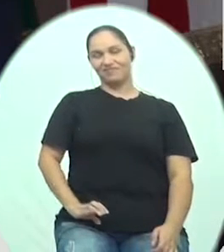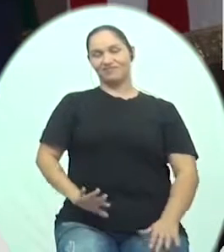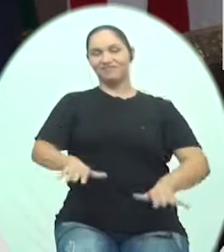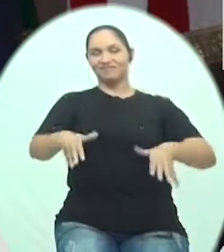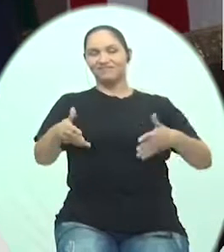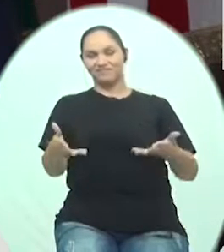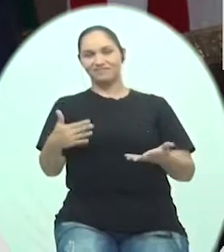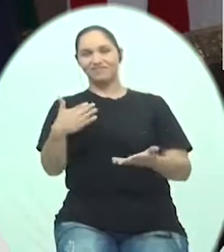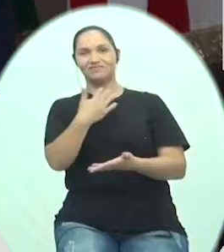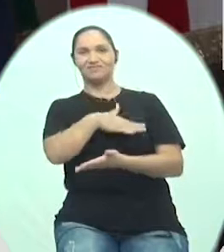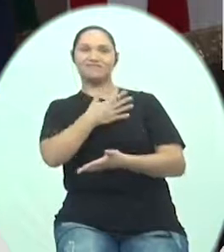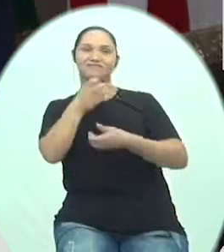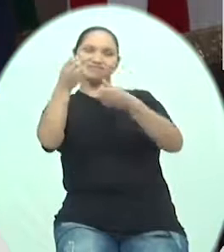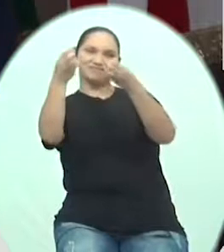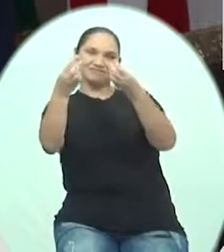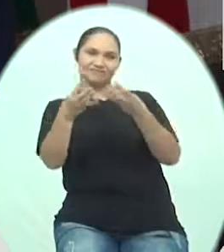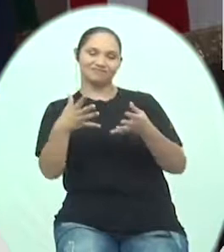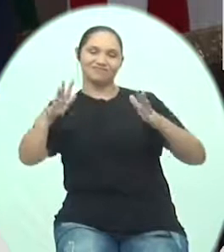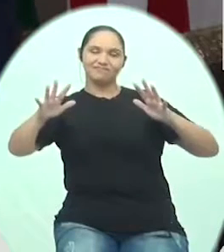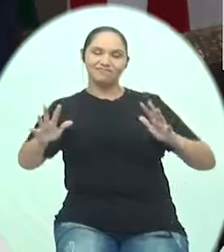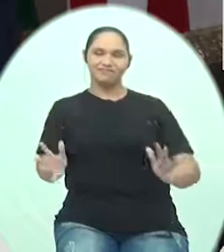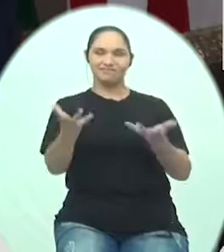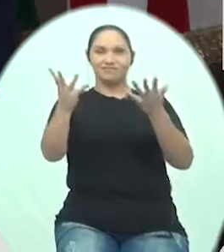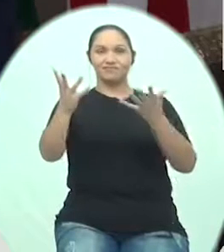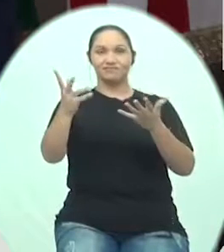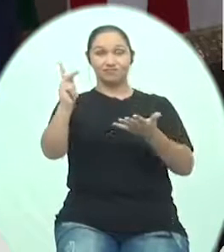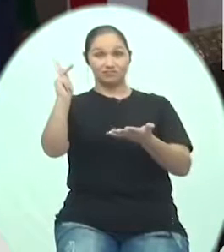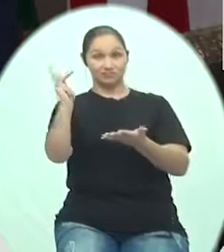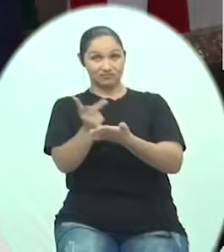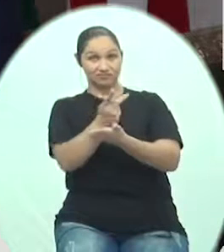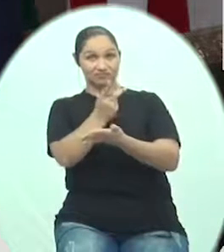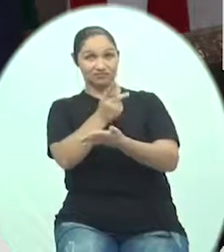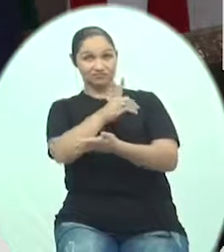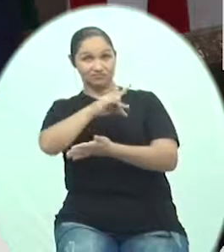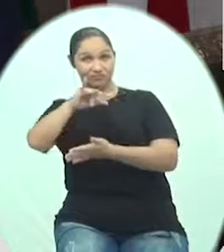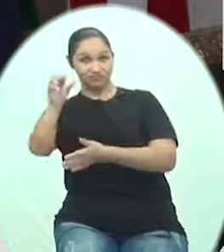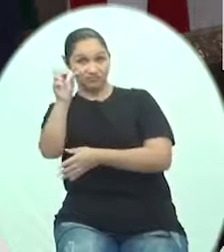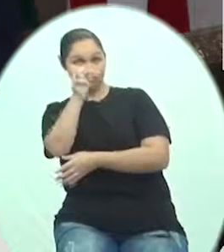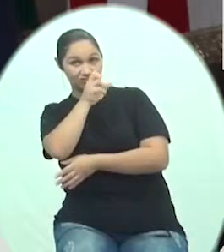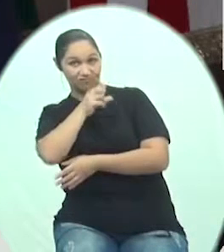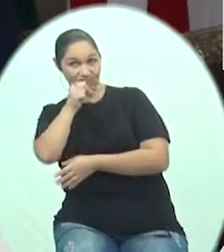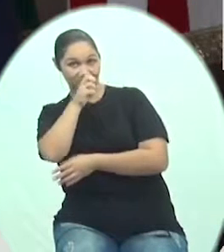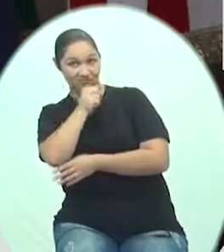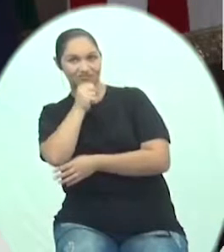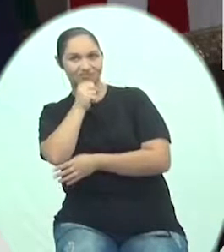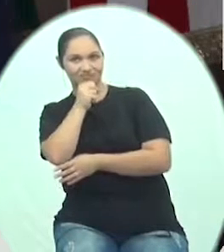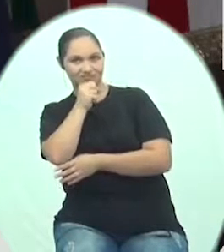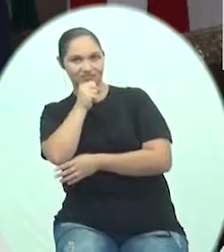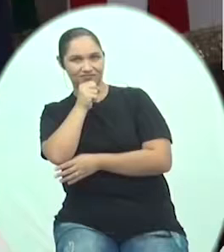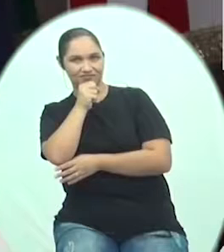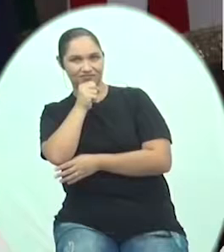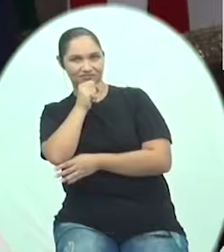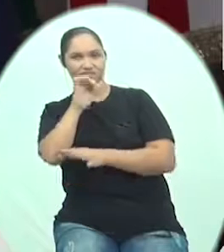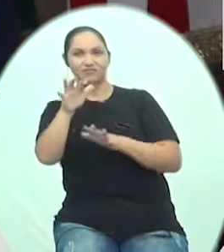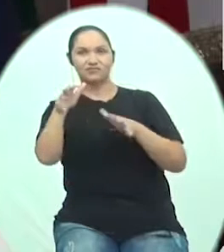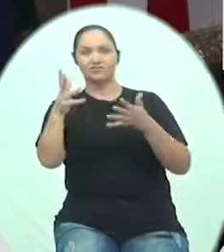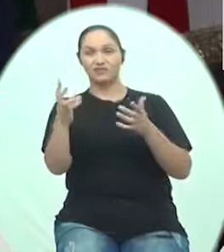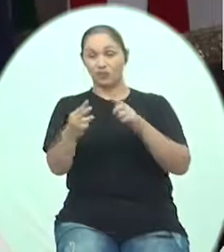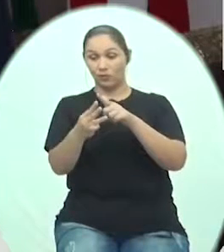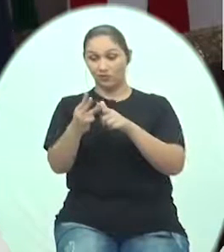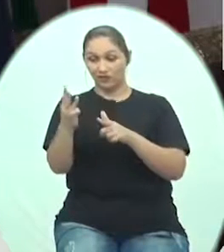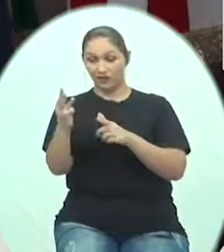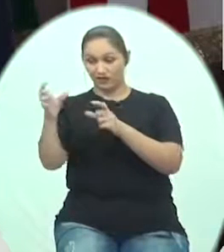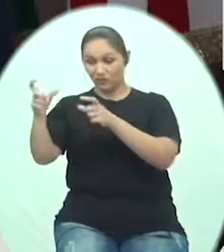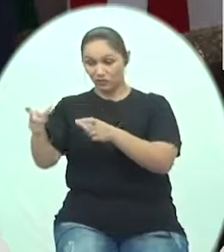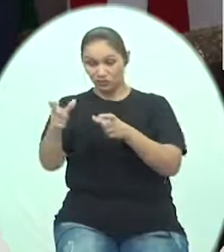aqui esse evento que ocorreu no sábado simultaneamente Imagine só simultaneamente mais de